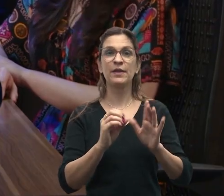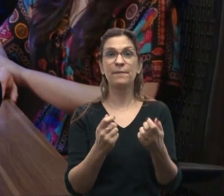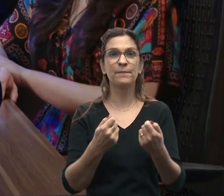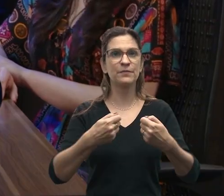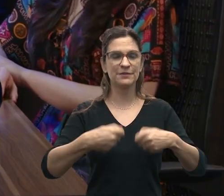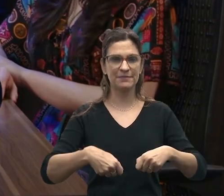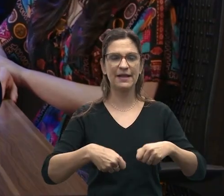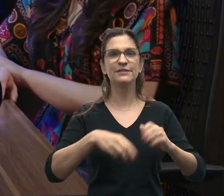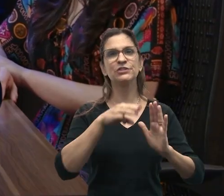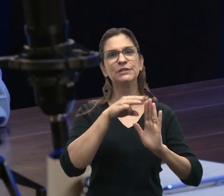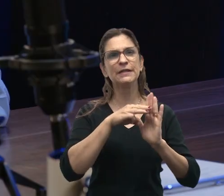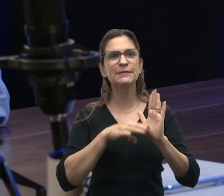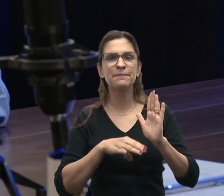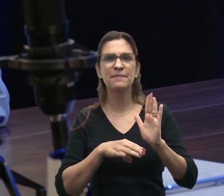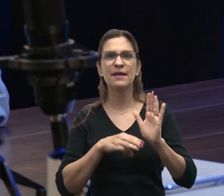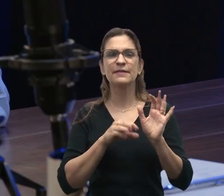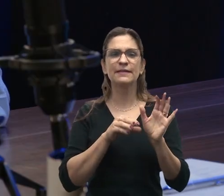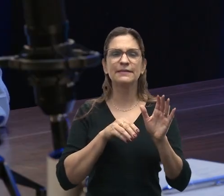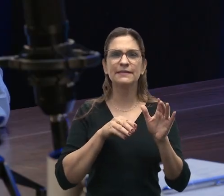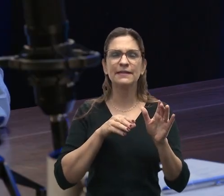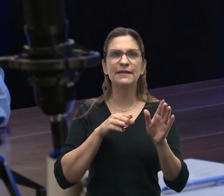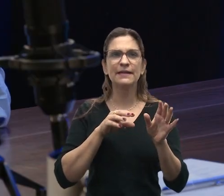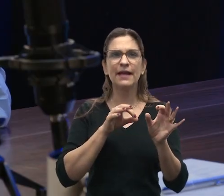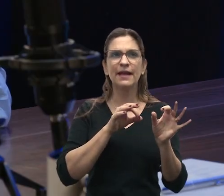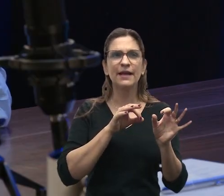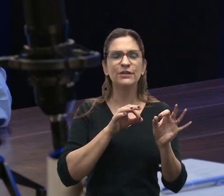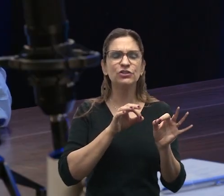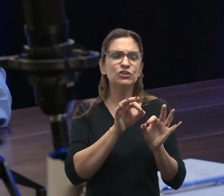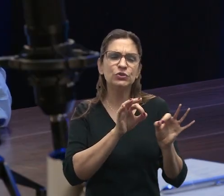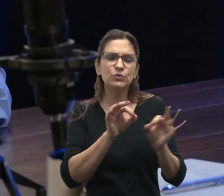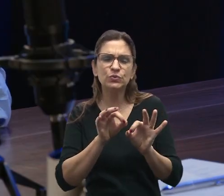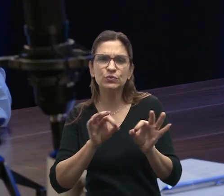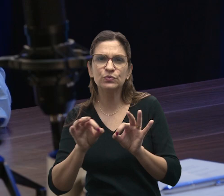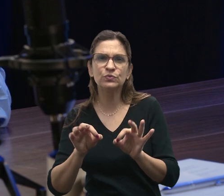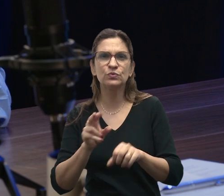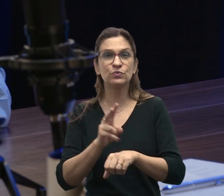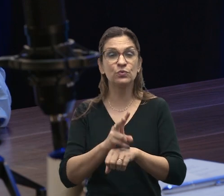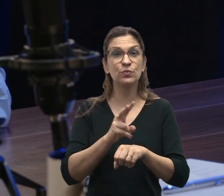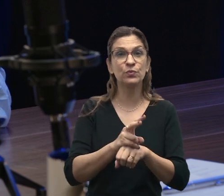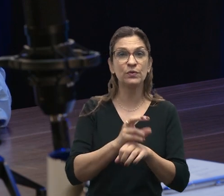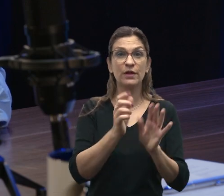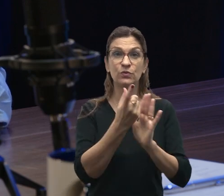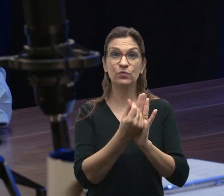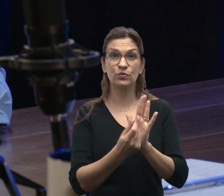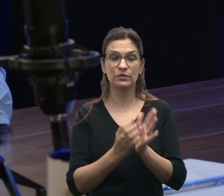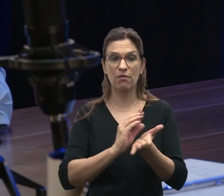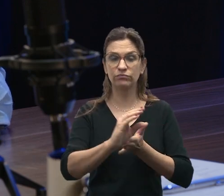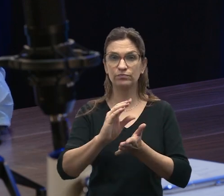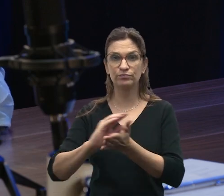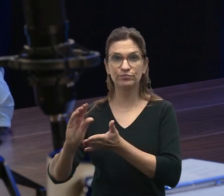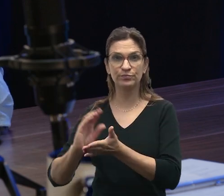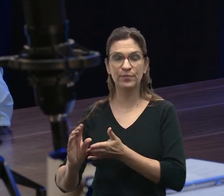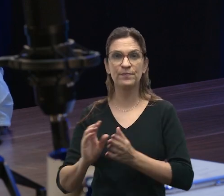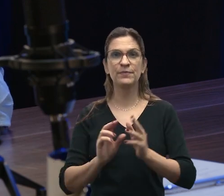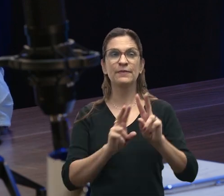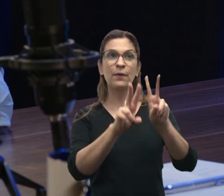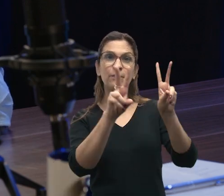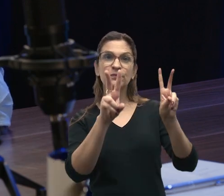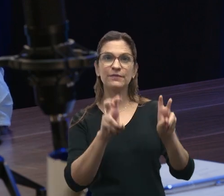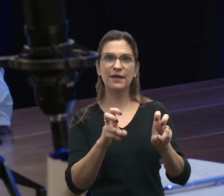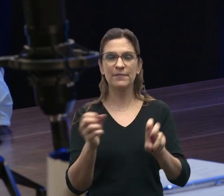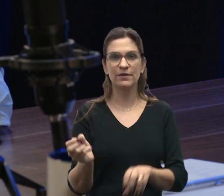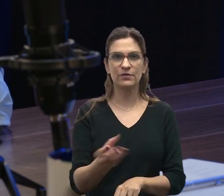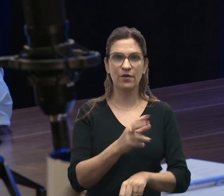que vão orientar a formação do orçamento. Então, nós colocamos metas para novas vagas para a